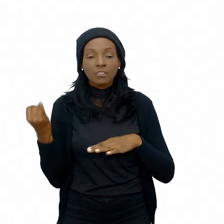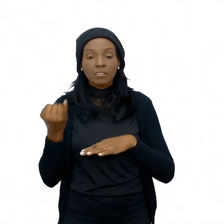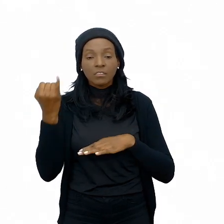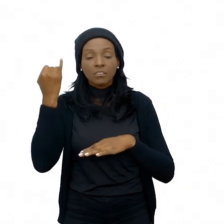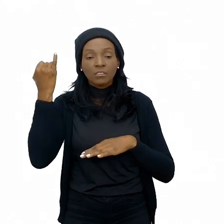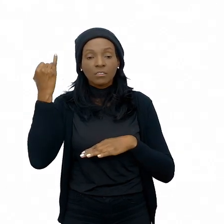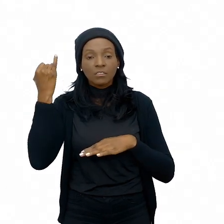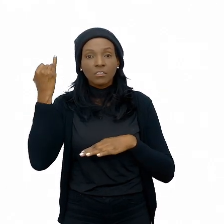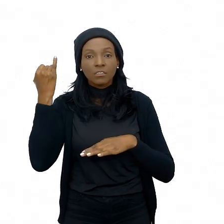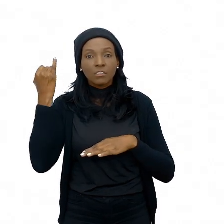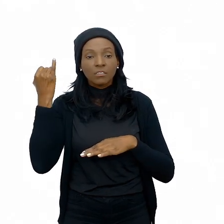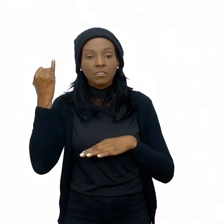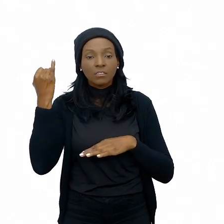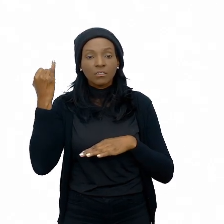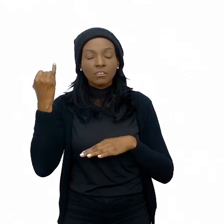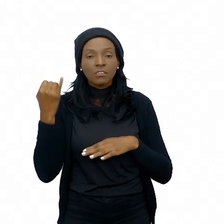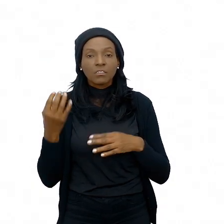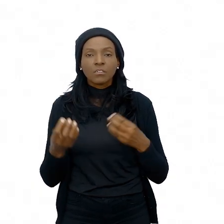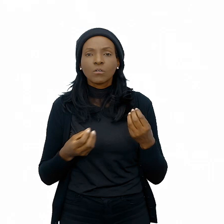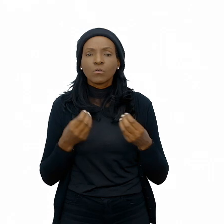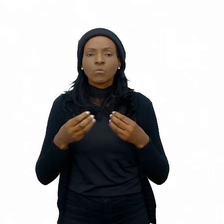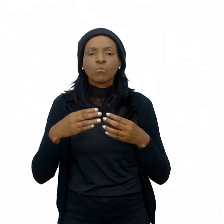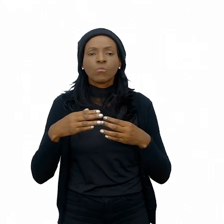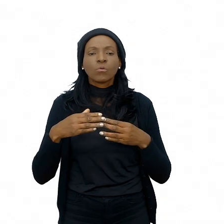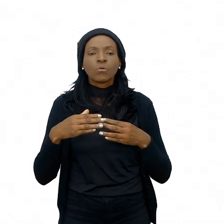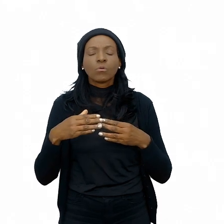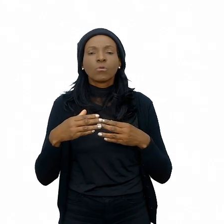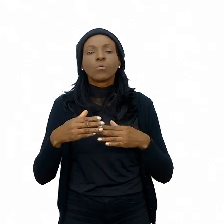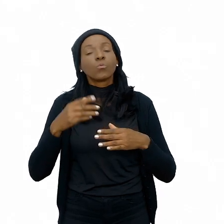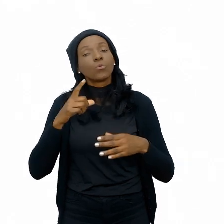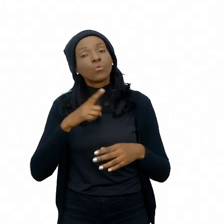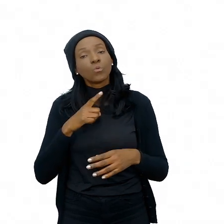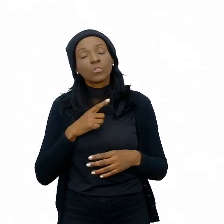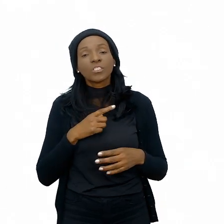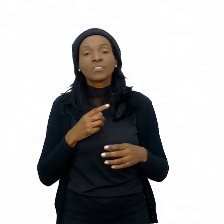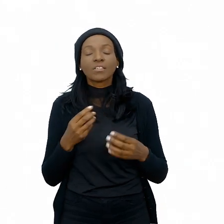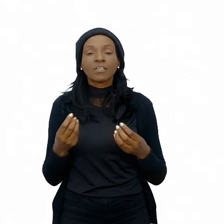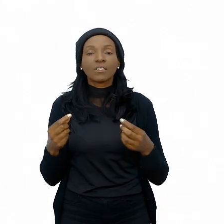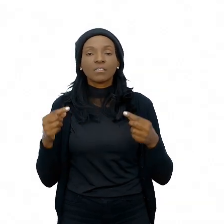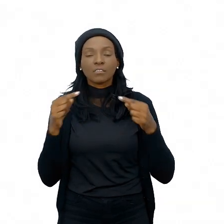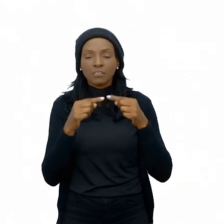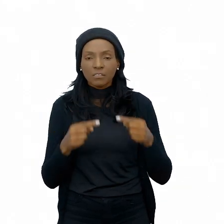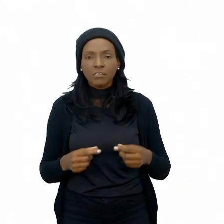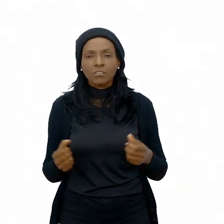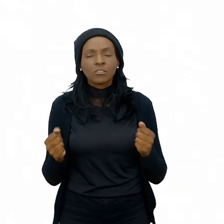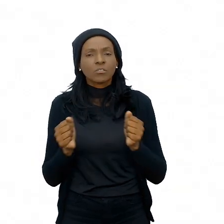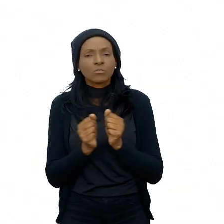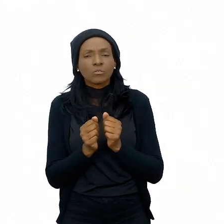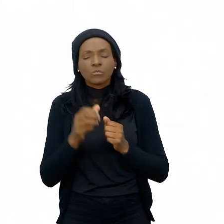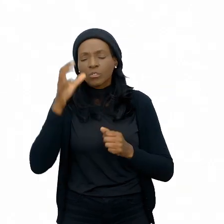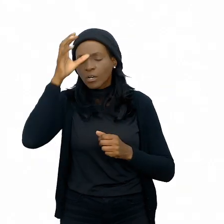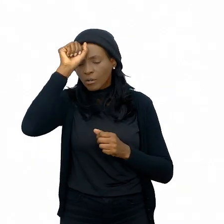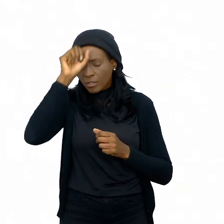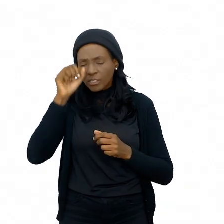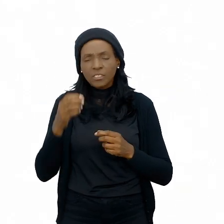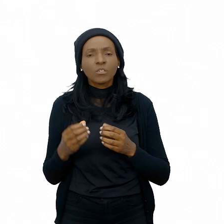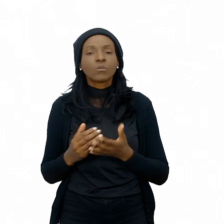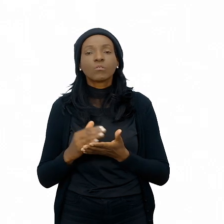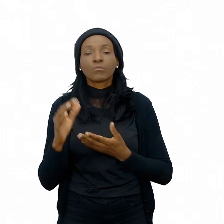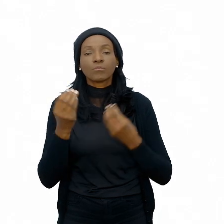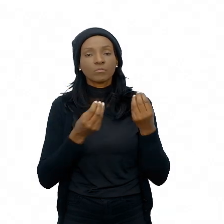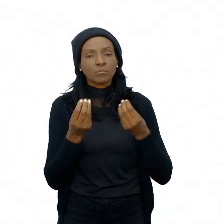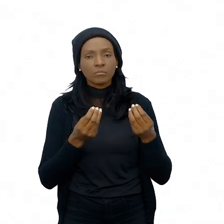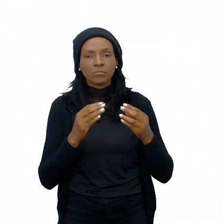importância, o que está por trás dessa sondagem, como que os saberes são construídos pelos estudantes,